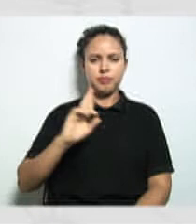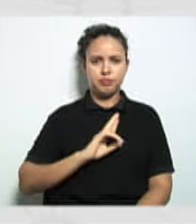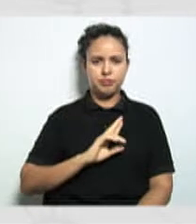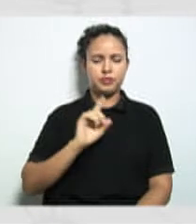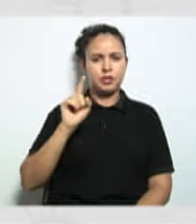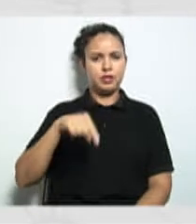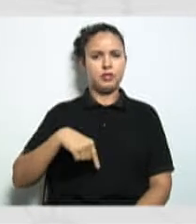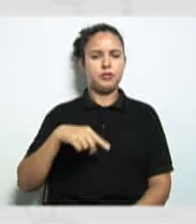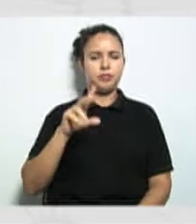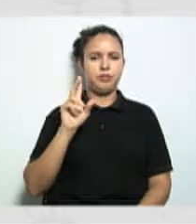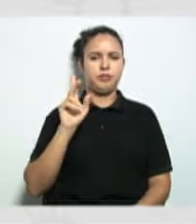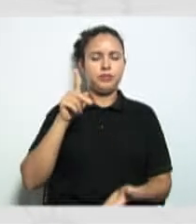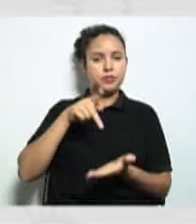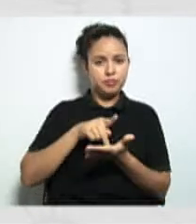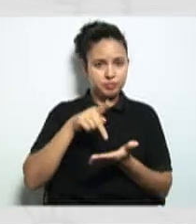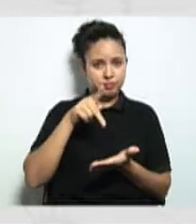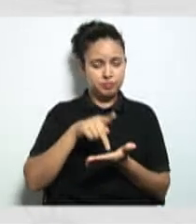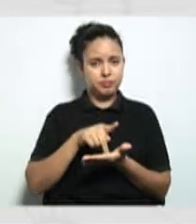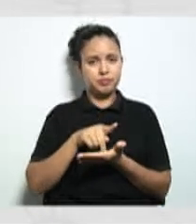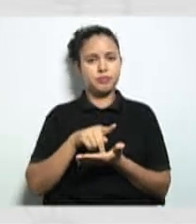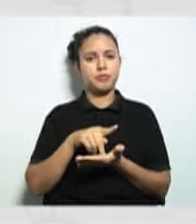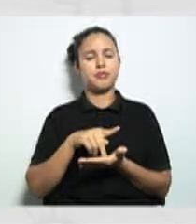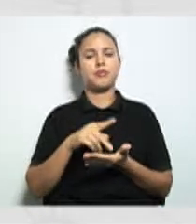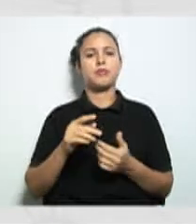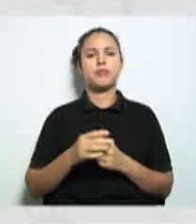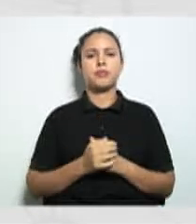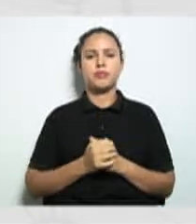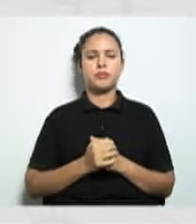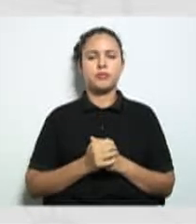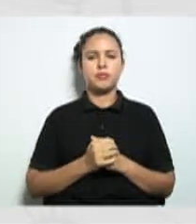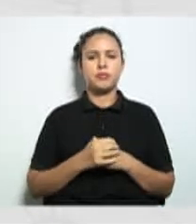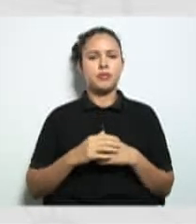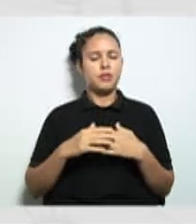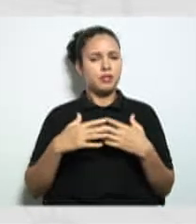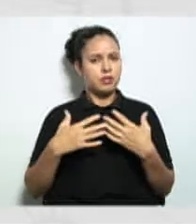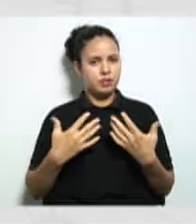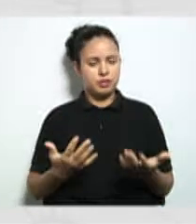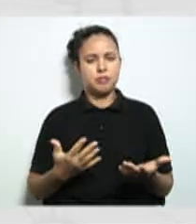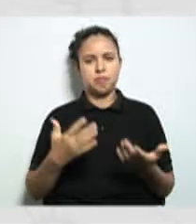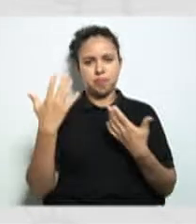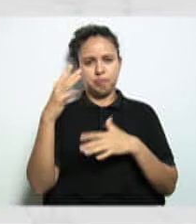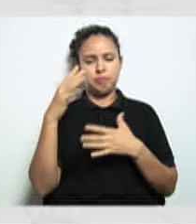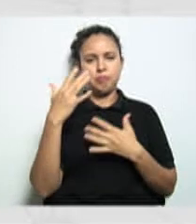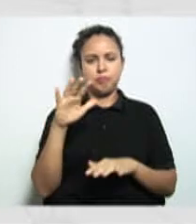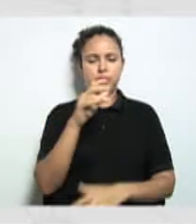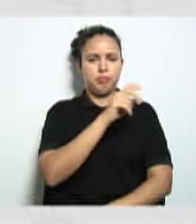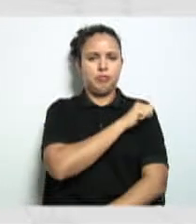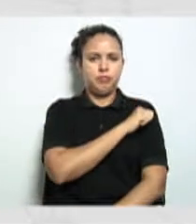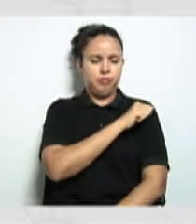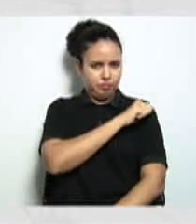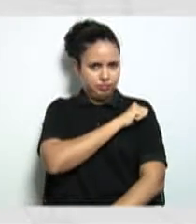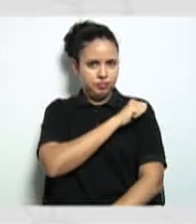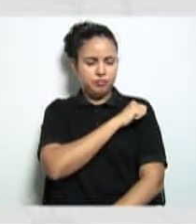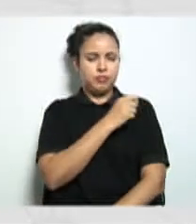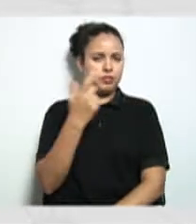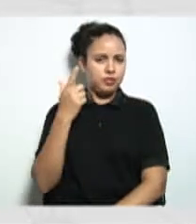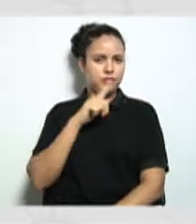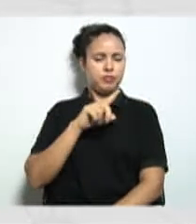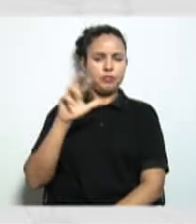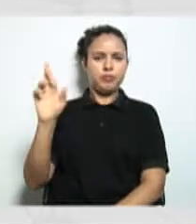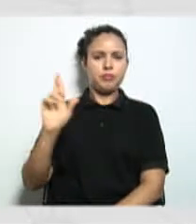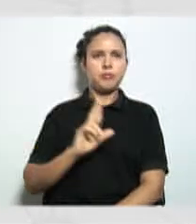verdadeiro. Então, essa afirmativa é verdadeira. E parabéns à aluna Marjorie, lá da Escola Marechal Rondon.